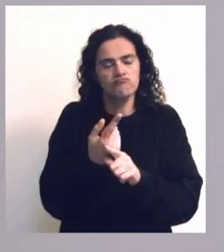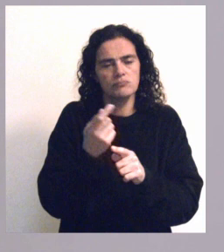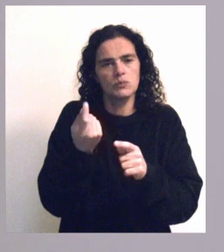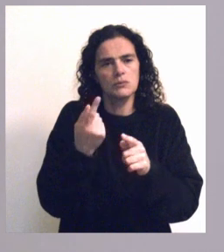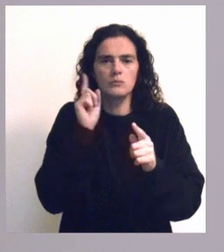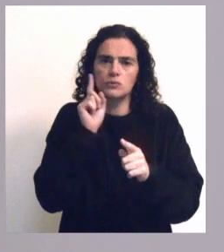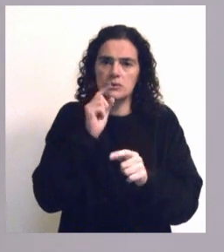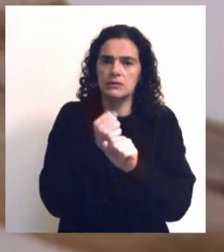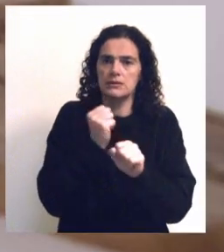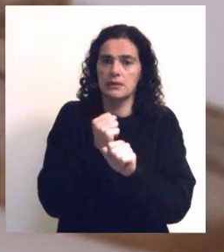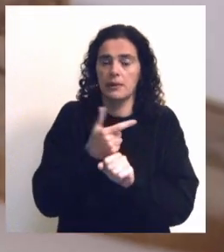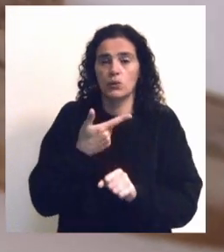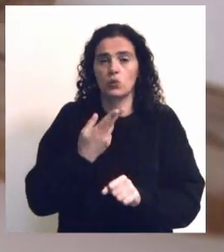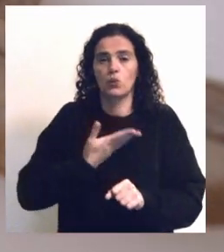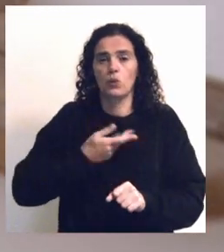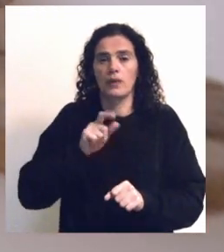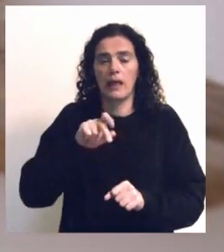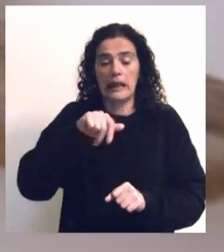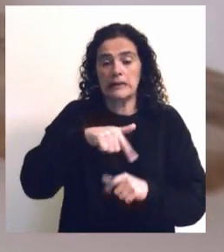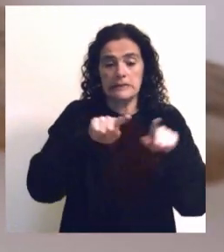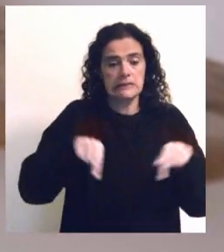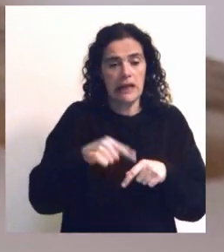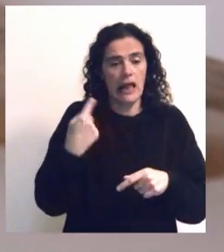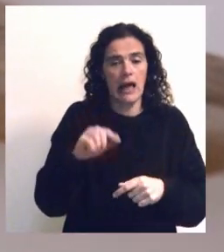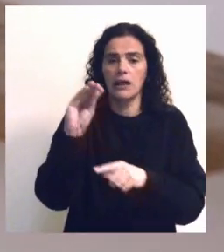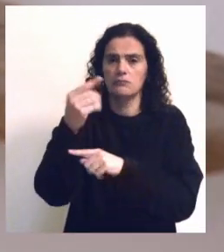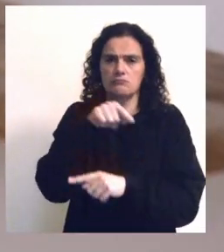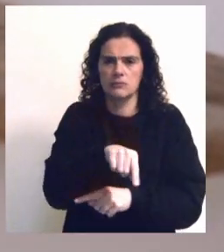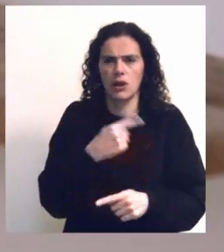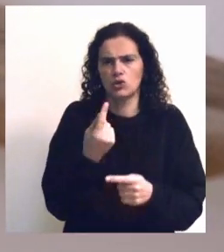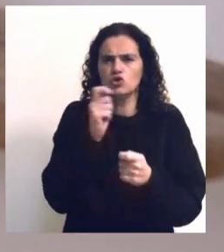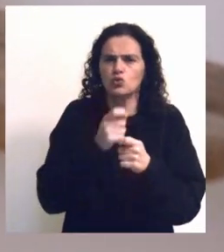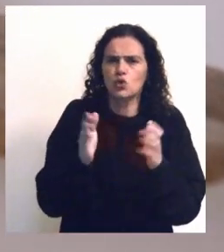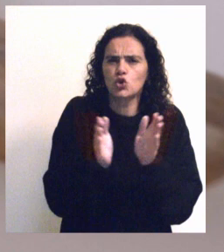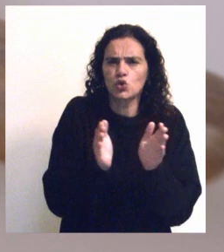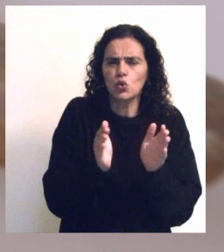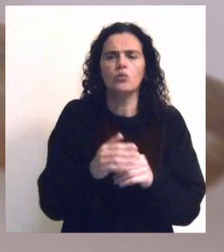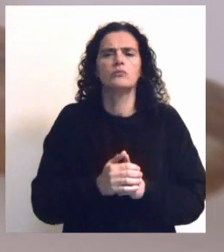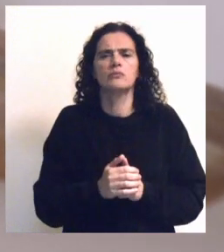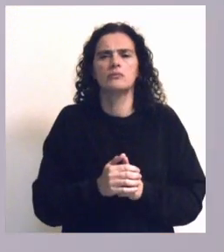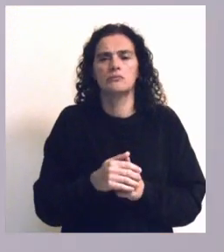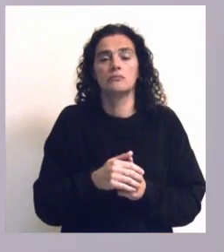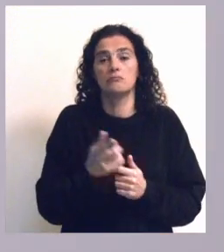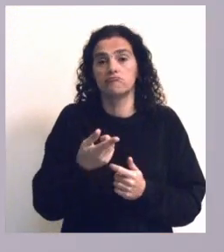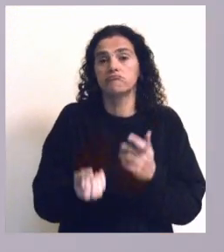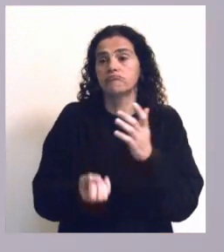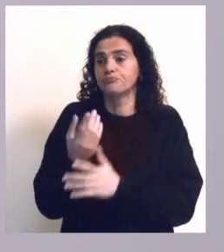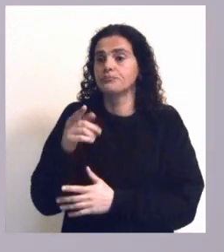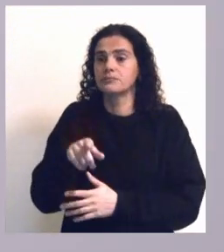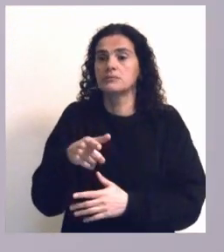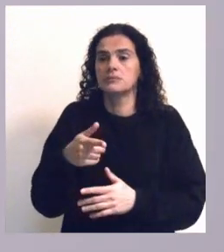outro aspecto muito importante do trabalho de Tudela. Nesta sala temos ainda uma obra, é uma pequena escultura